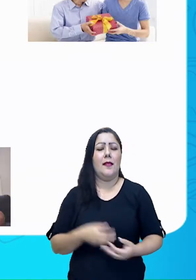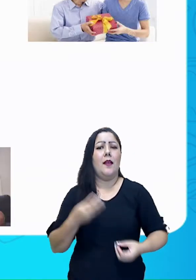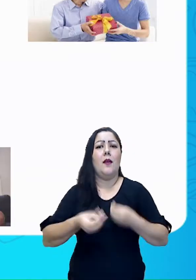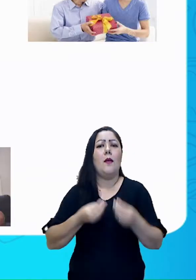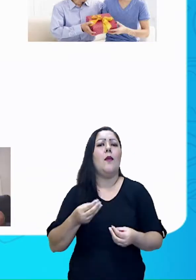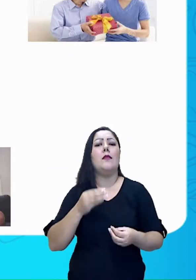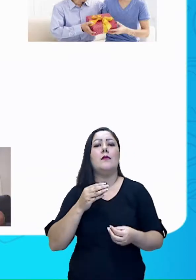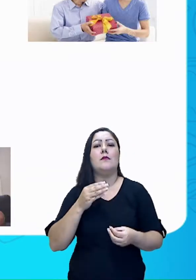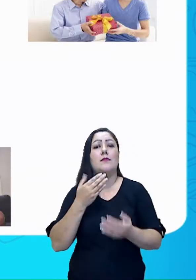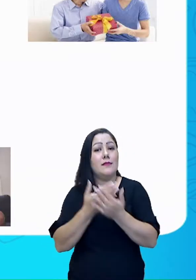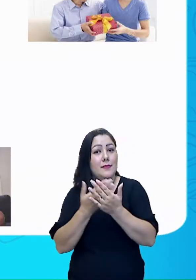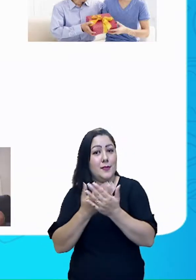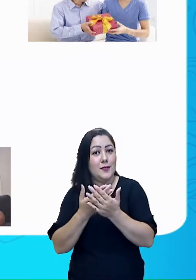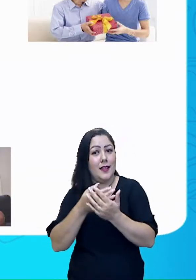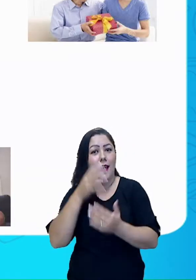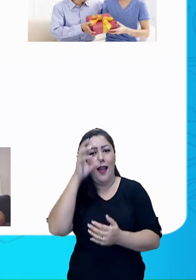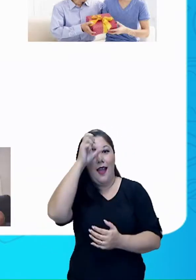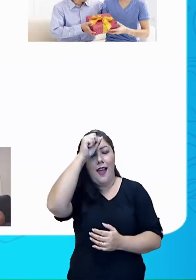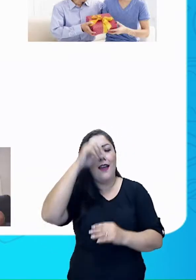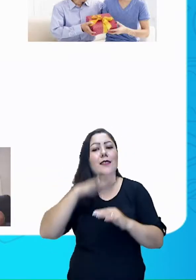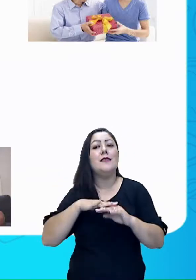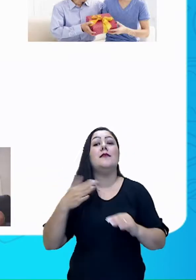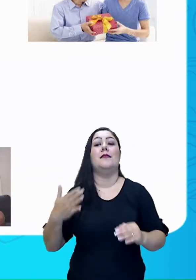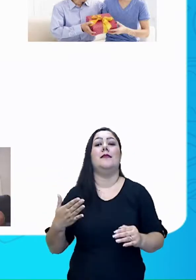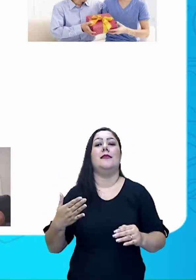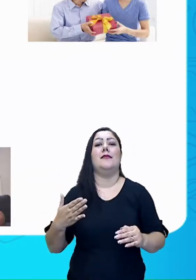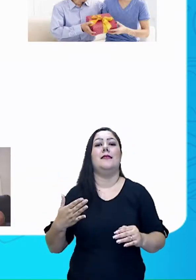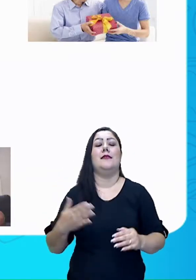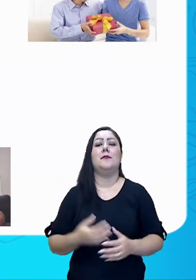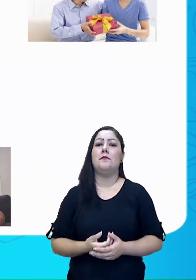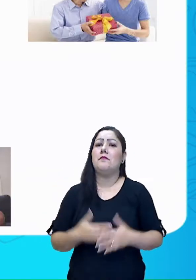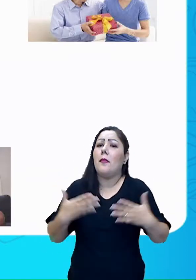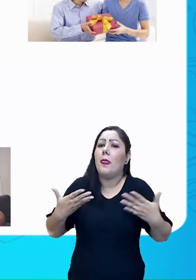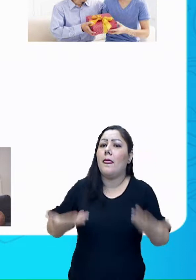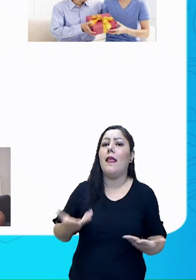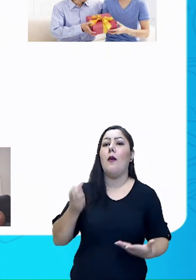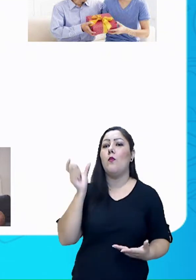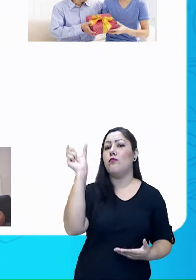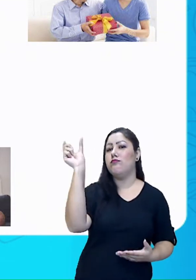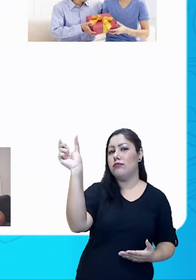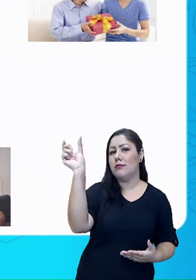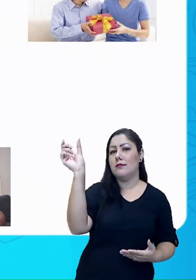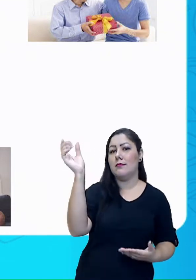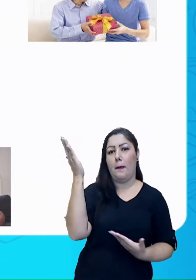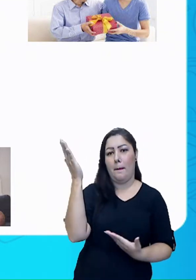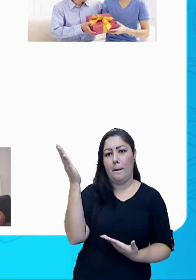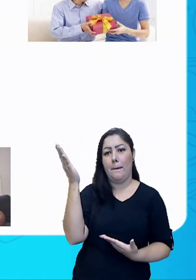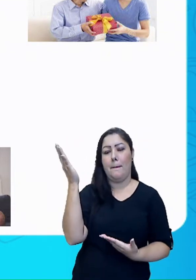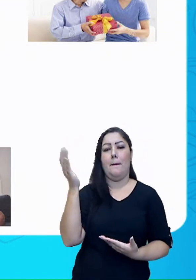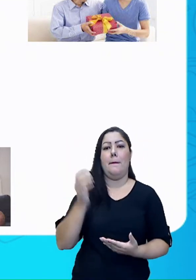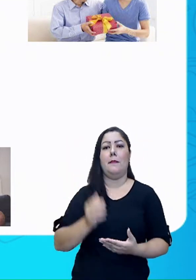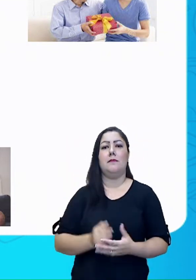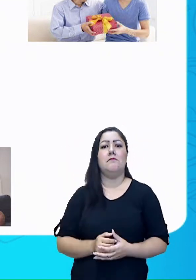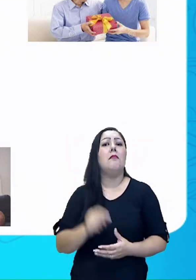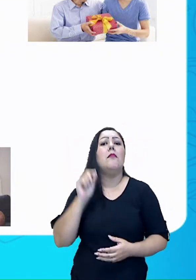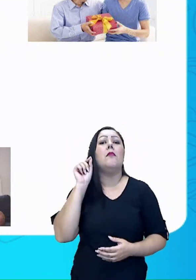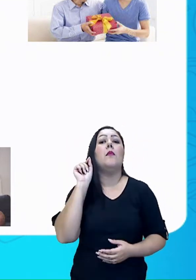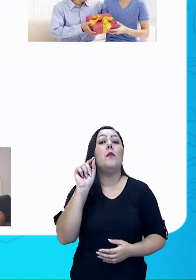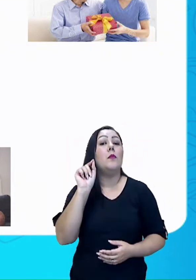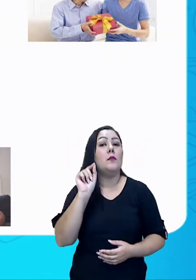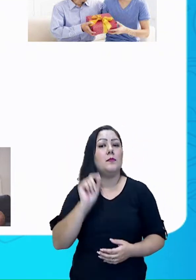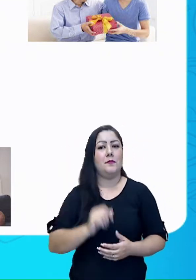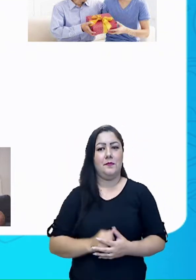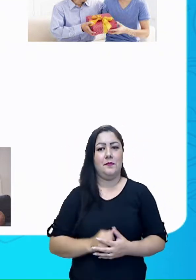passado? Vamos começar pela pergunta que fiz a vocês. O que é patrimônio? Já tem aí